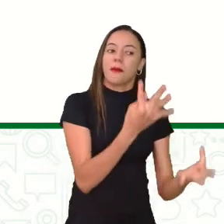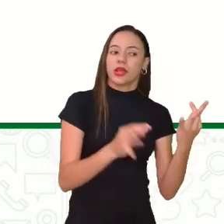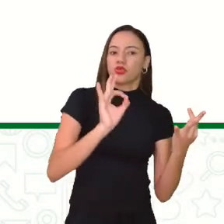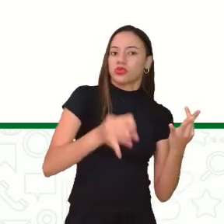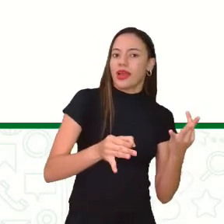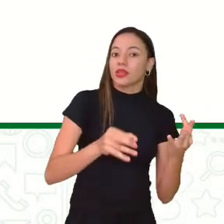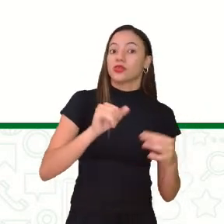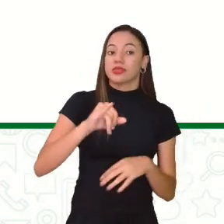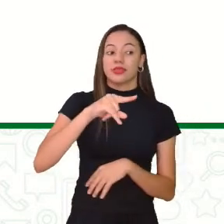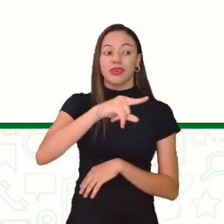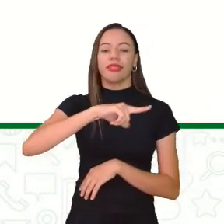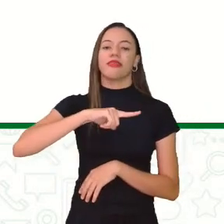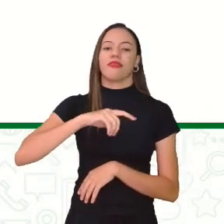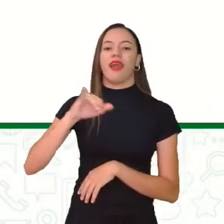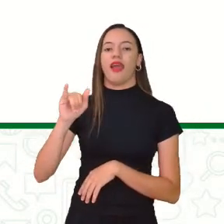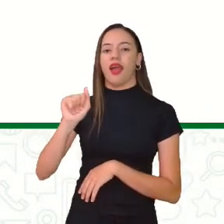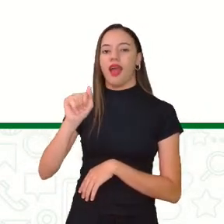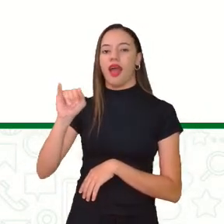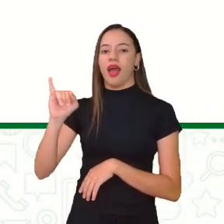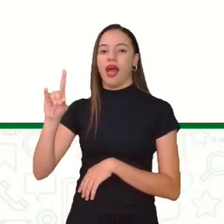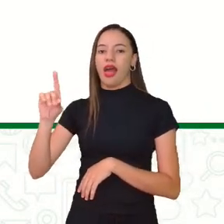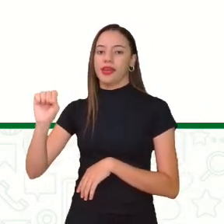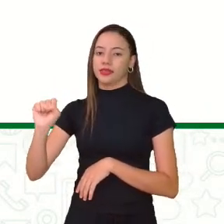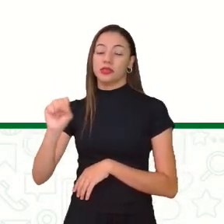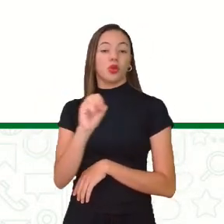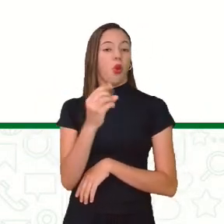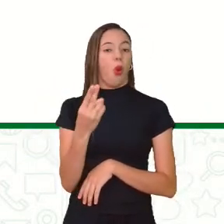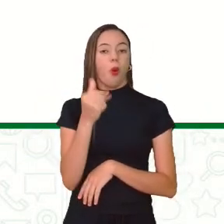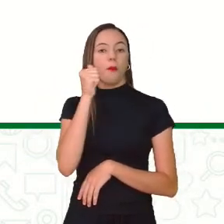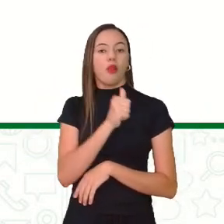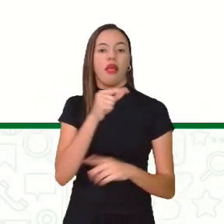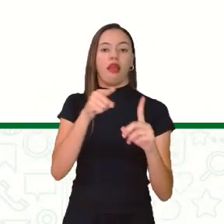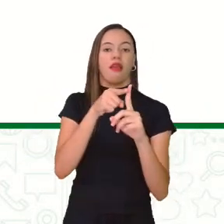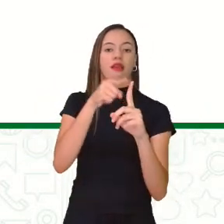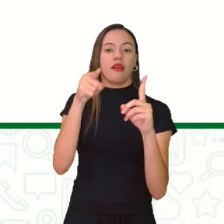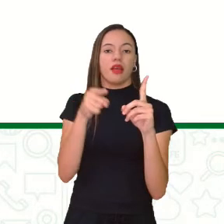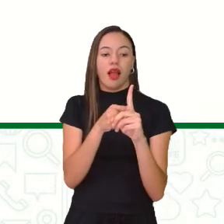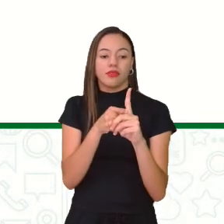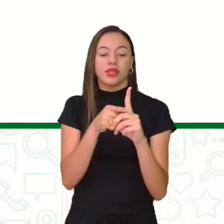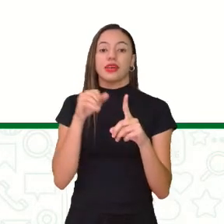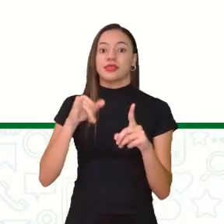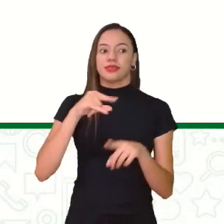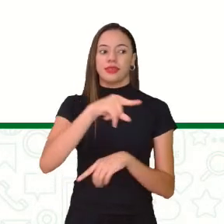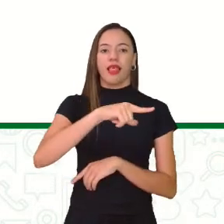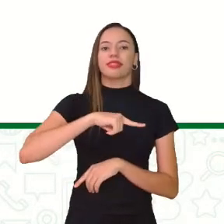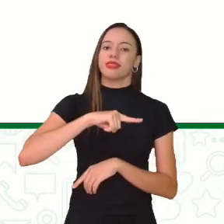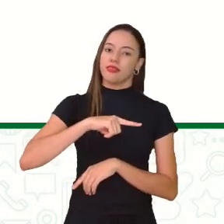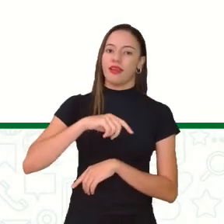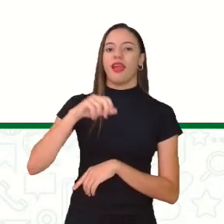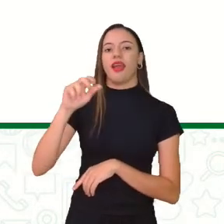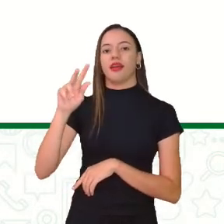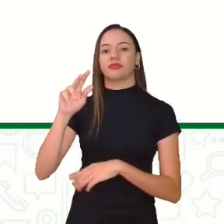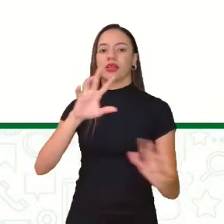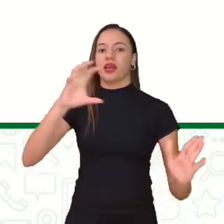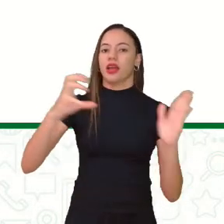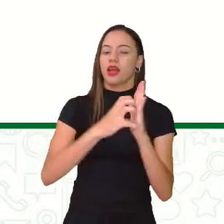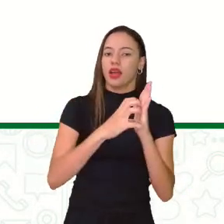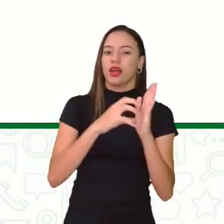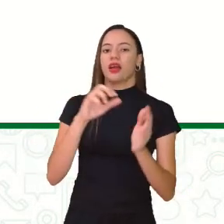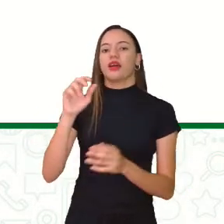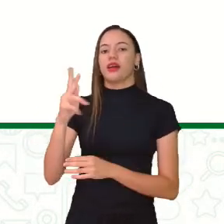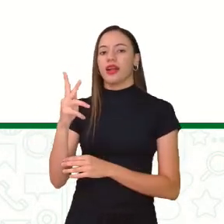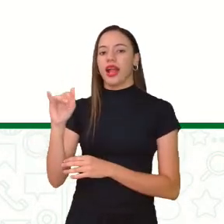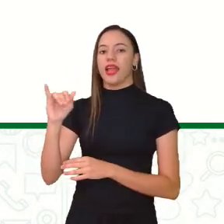caso estejam com AIDS, ou a mulher que está grávida, e se ela for HIV positivo, ela tem um tratamento para que o bebê